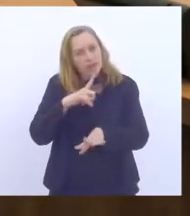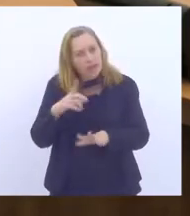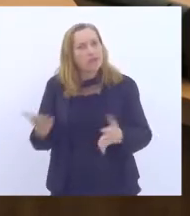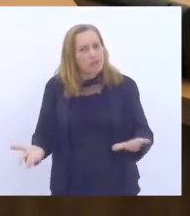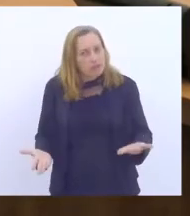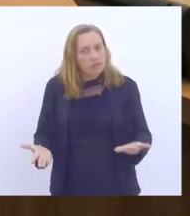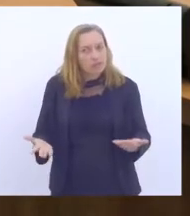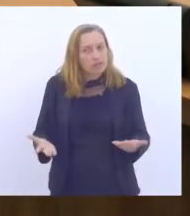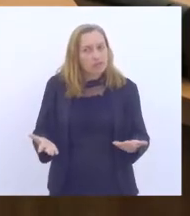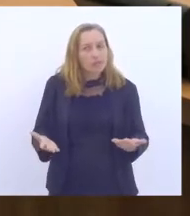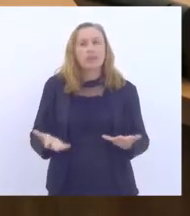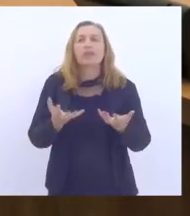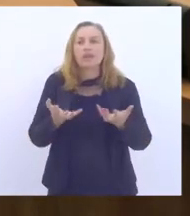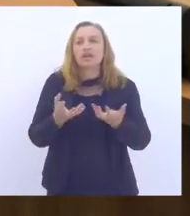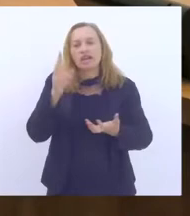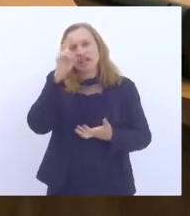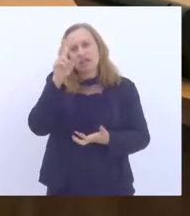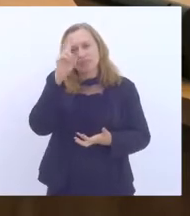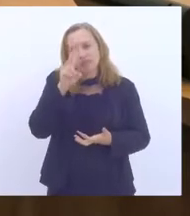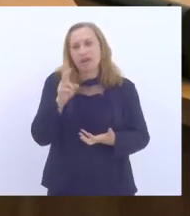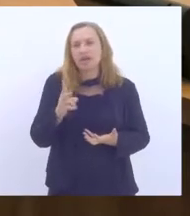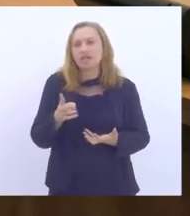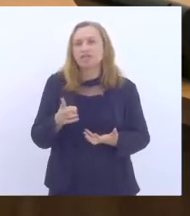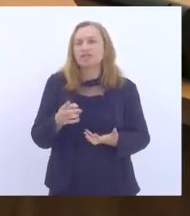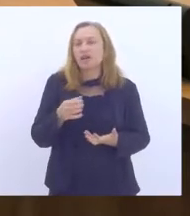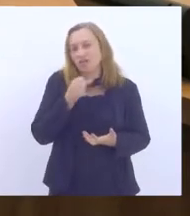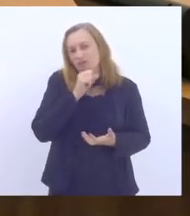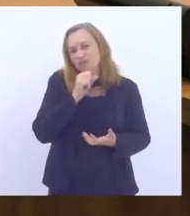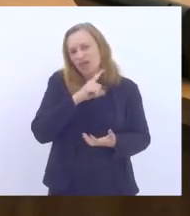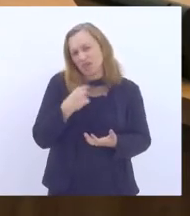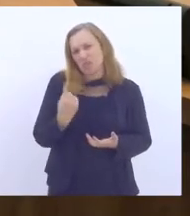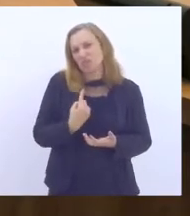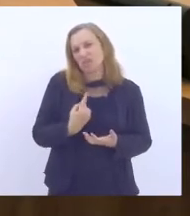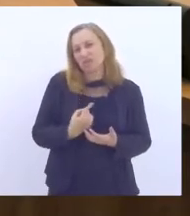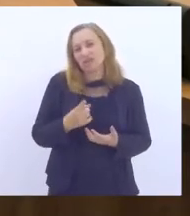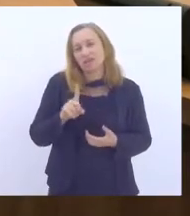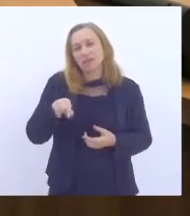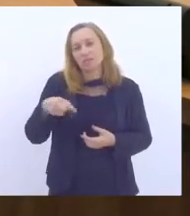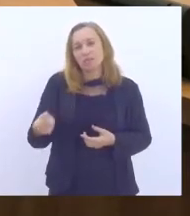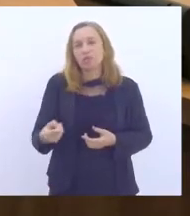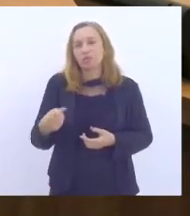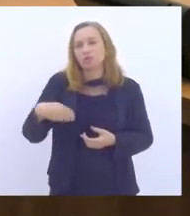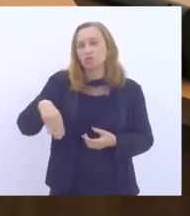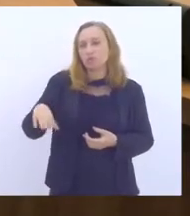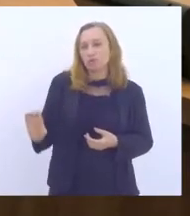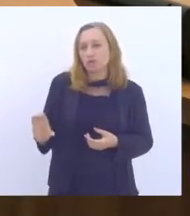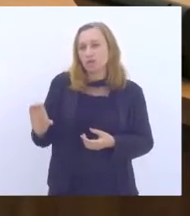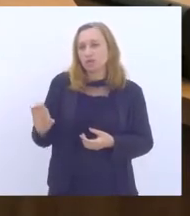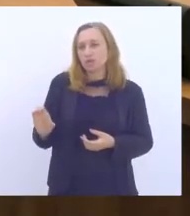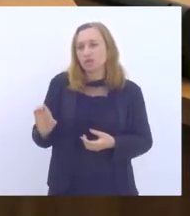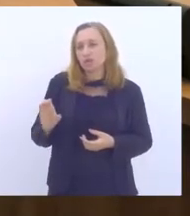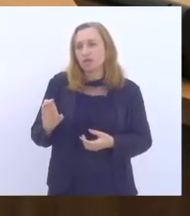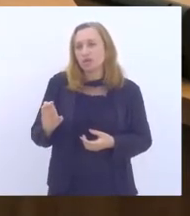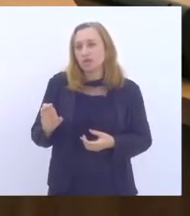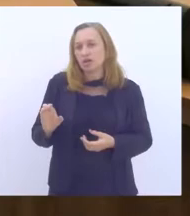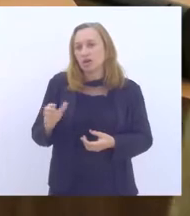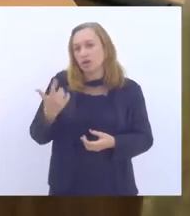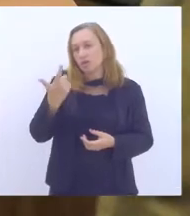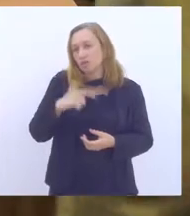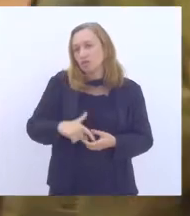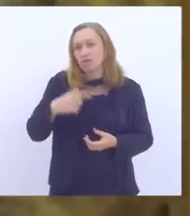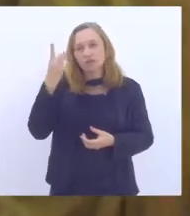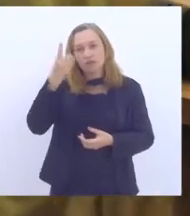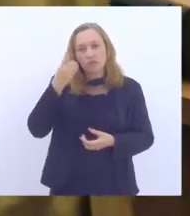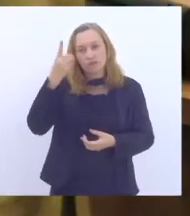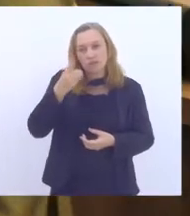Janeiro tem eles vão beneficiar e quero lembrar a gente vai ficando velho depois domingo que eu acho aqui que que eu sou o